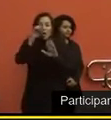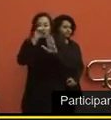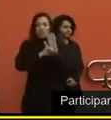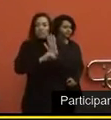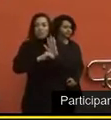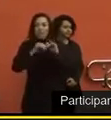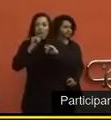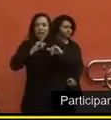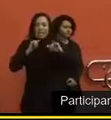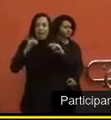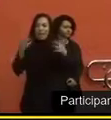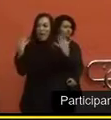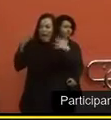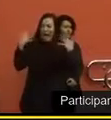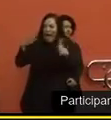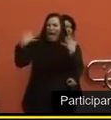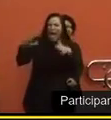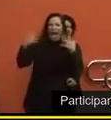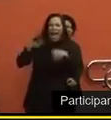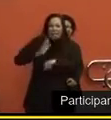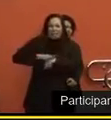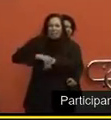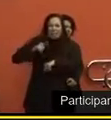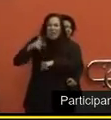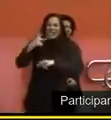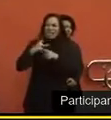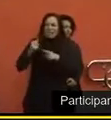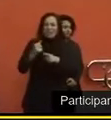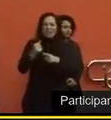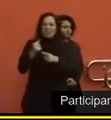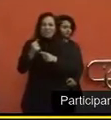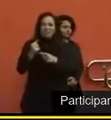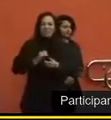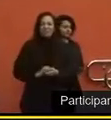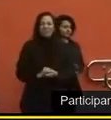oficial e vibraram e comemoraram intensamente essa vitória.